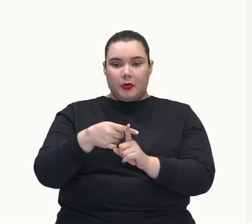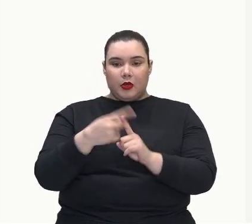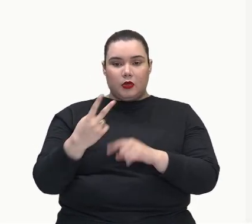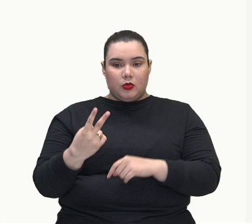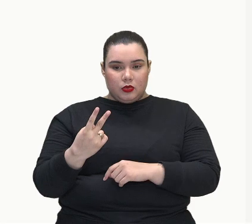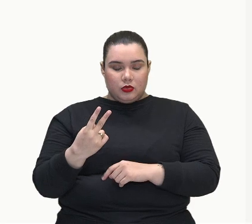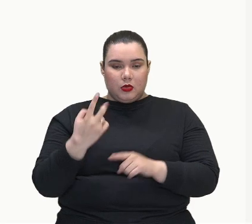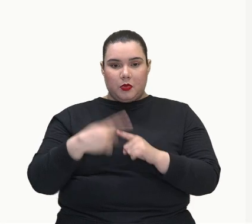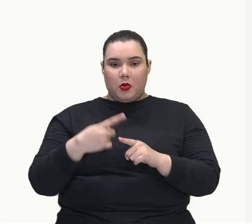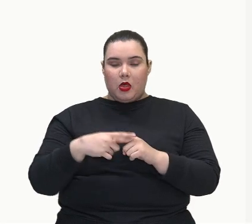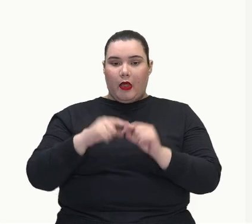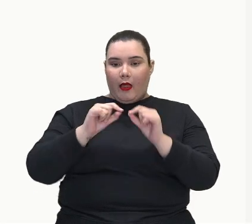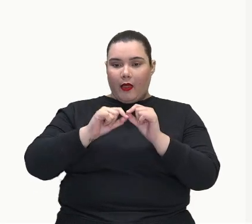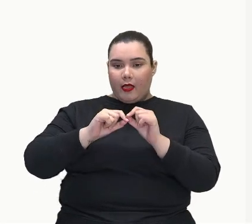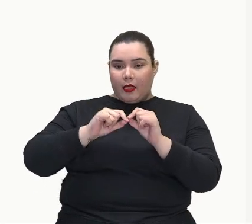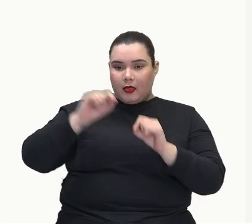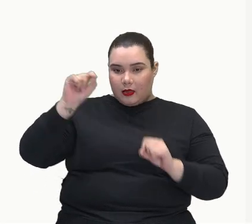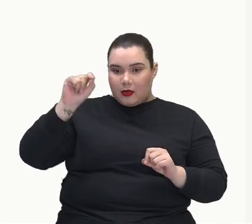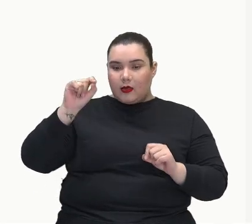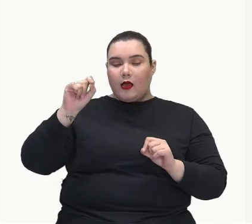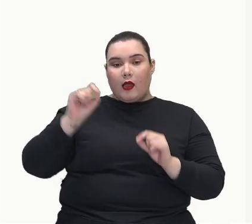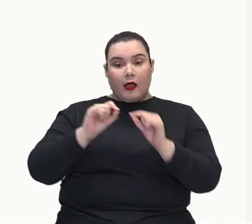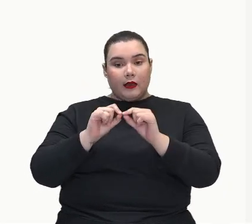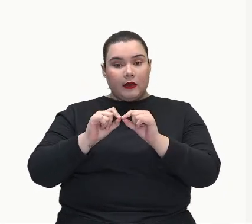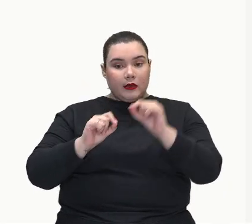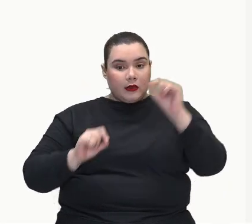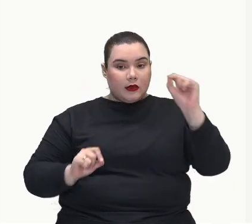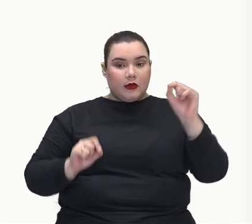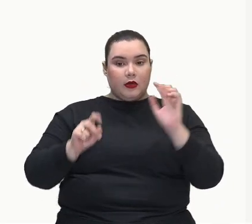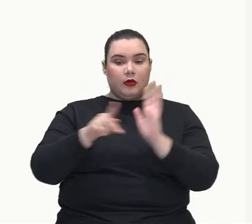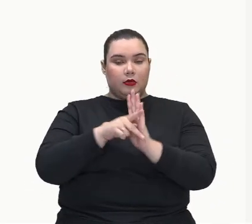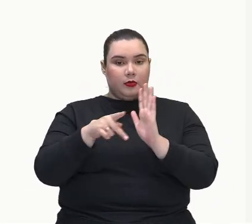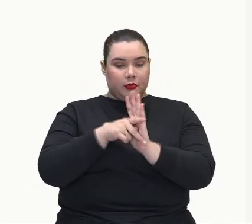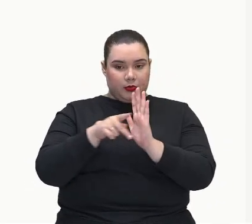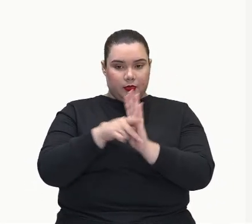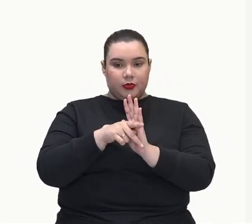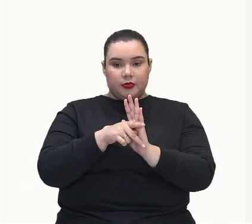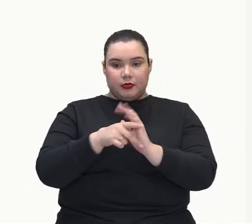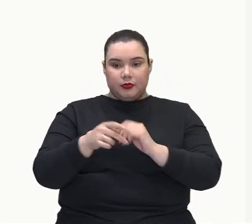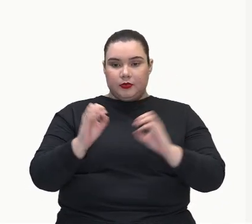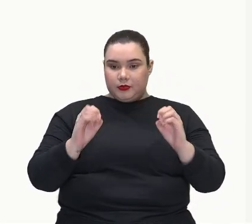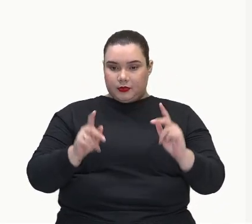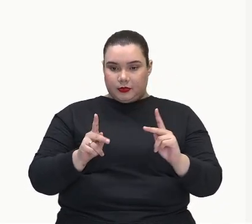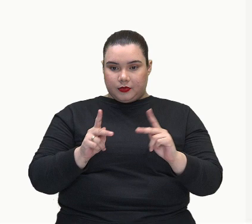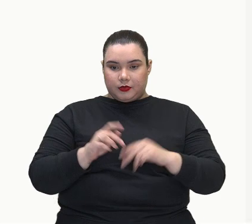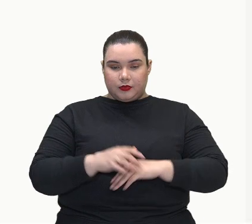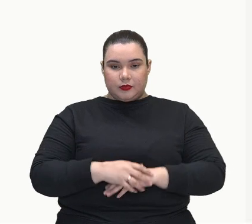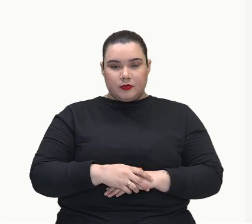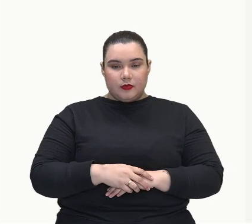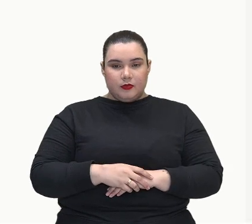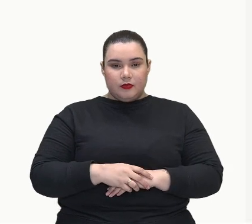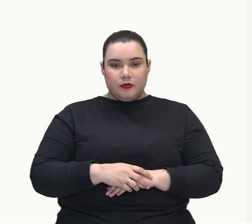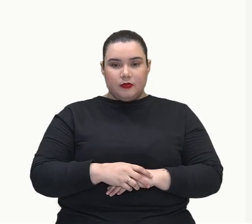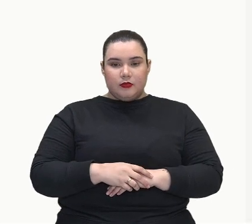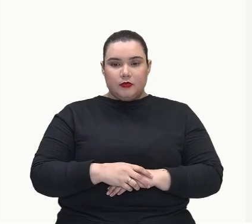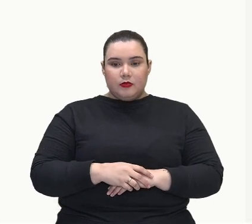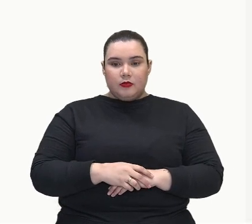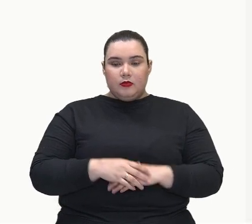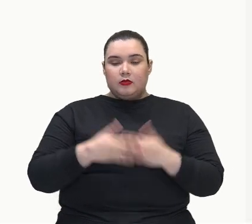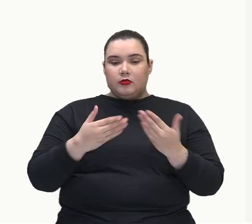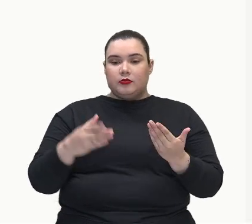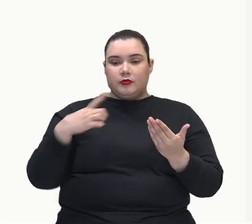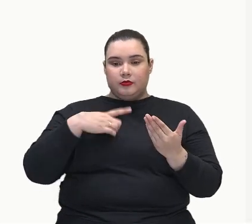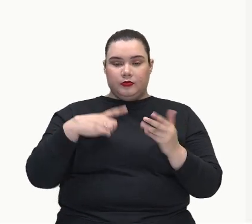Porque pertencem a esta mesma reta que está aqui, ok? Então, a gente vai ter